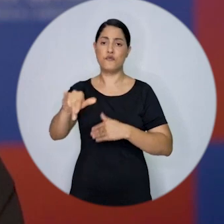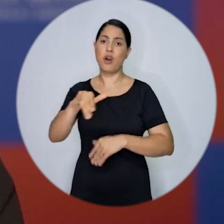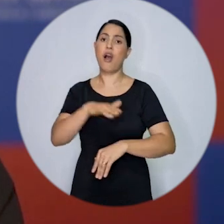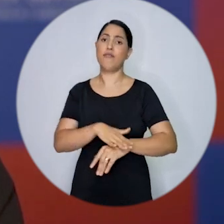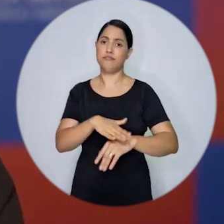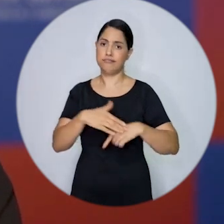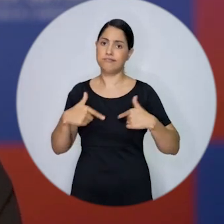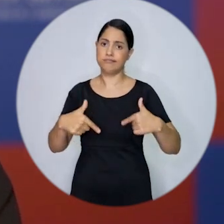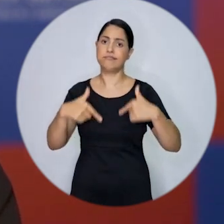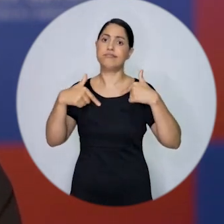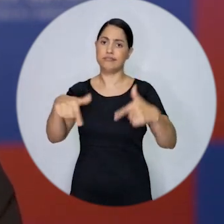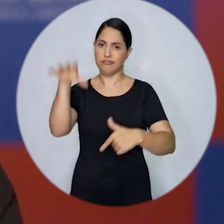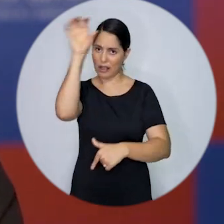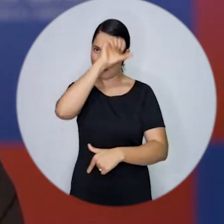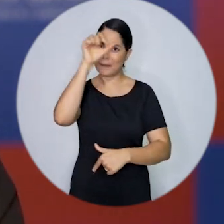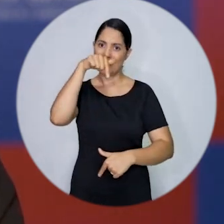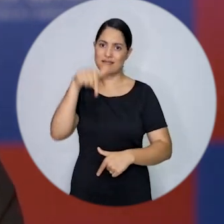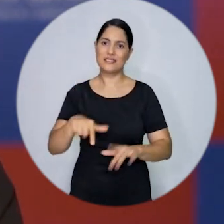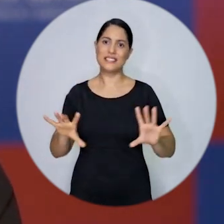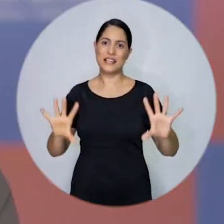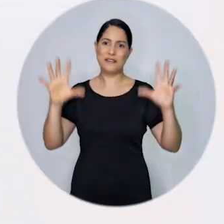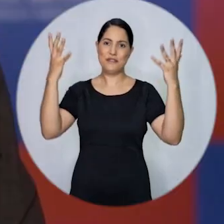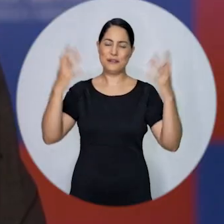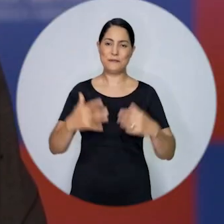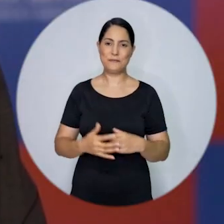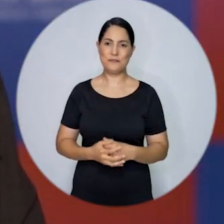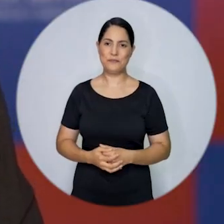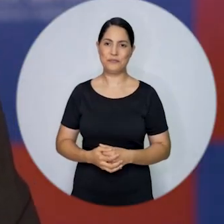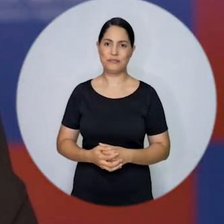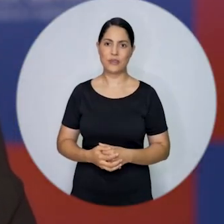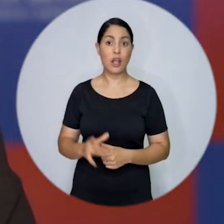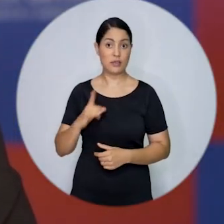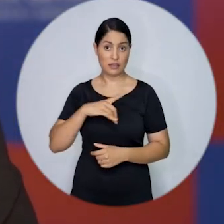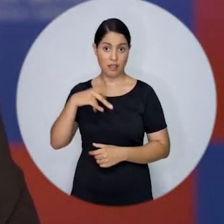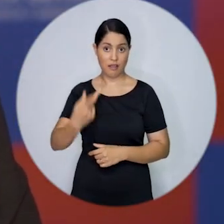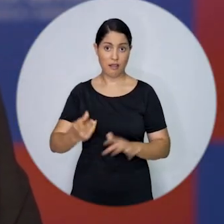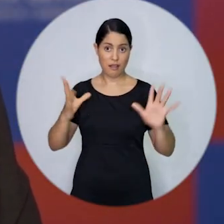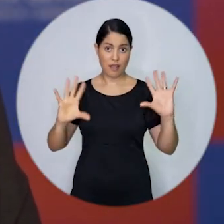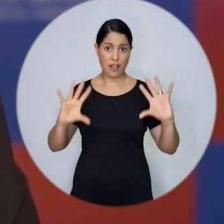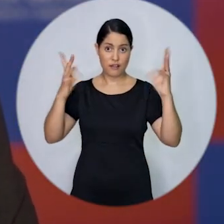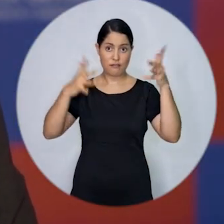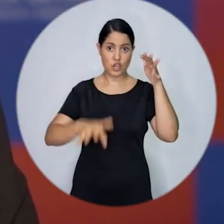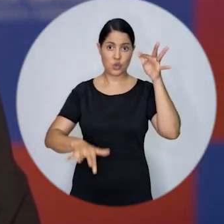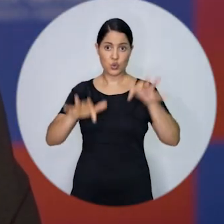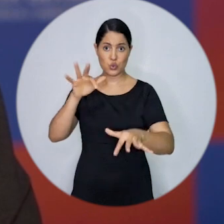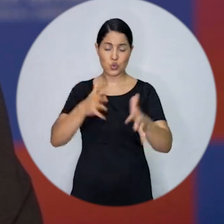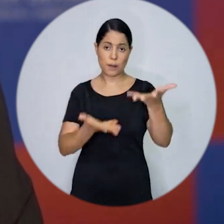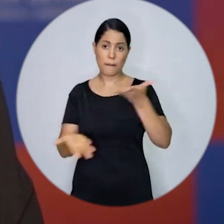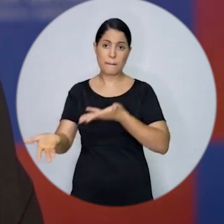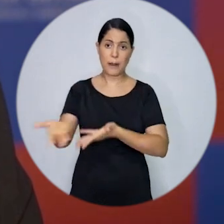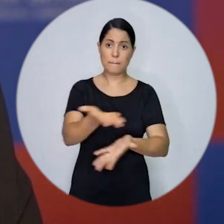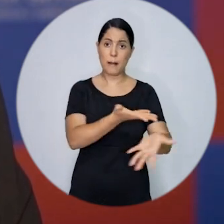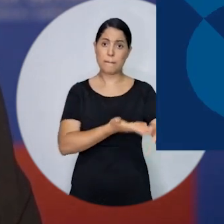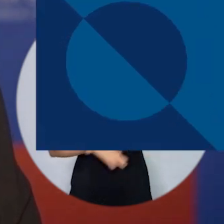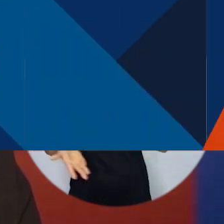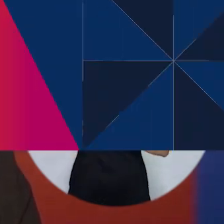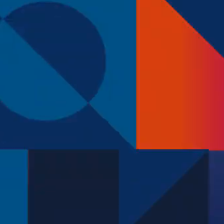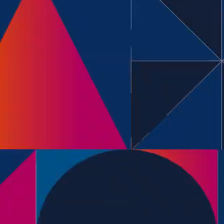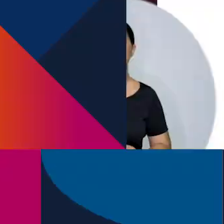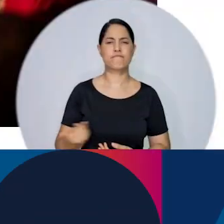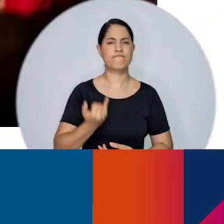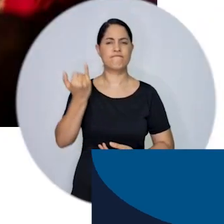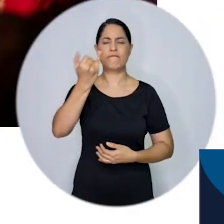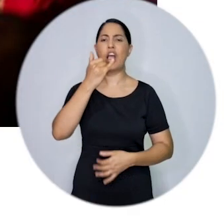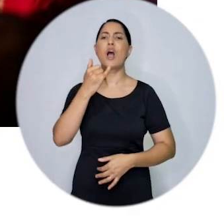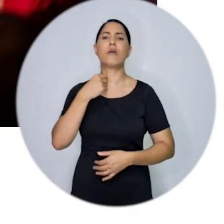tenho certeza que muito vai se levar de aprendizado. Este é um evento que congrega as funções essenciais da